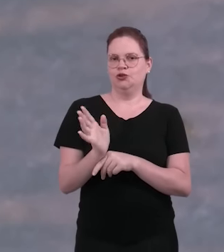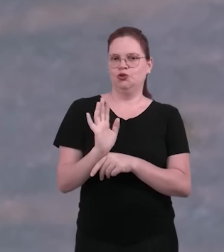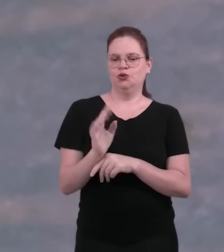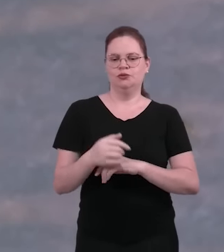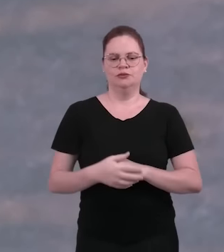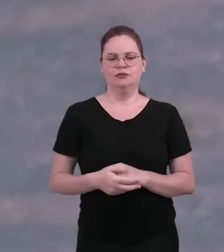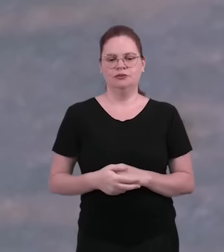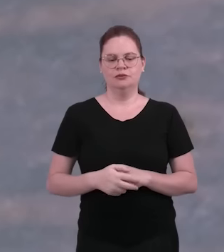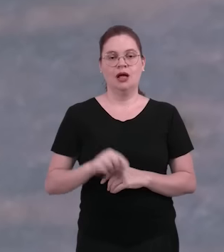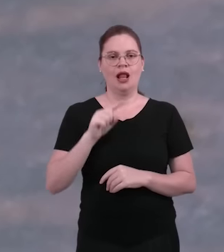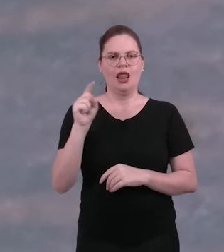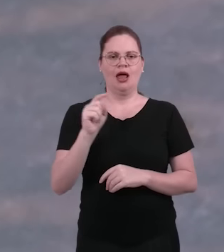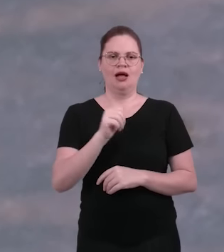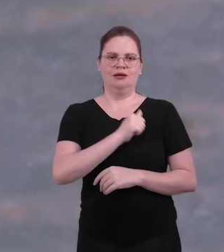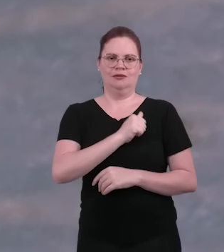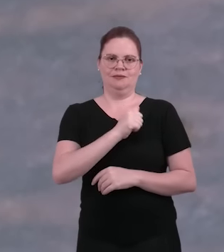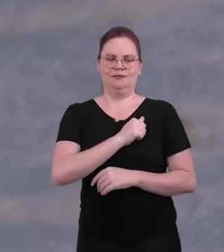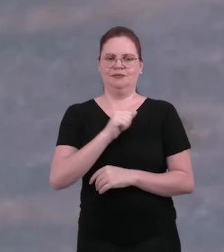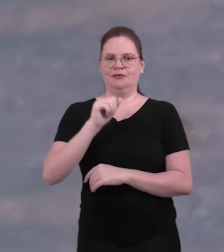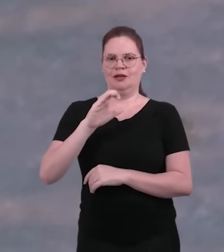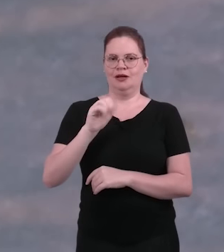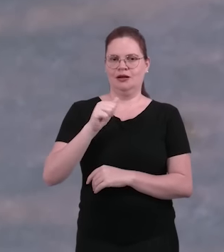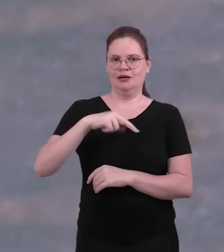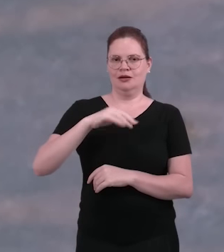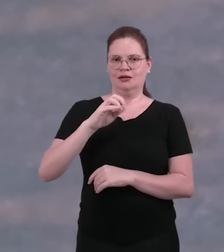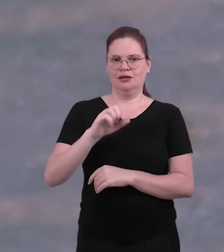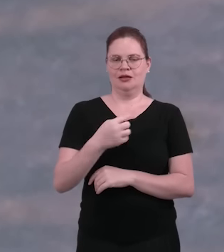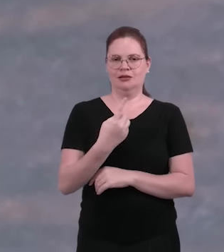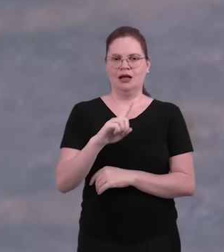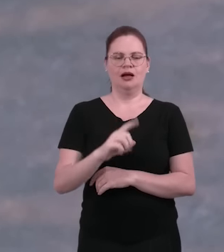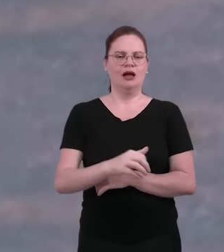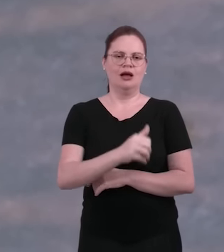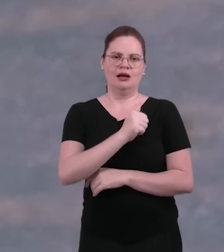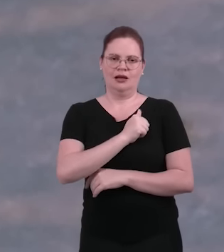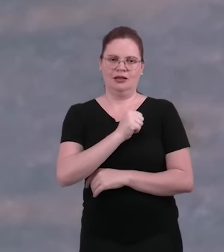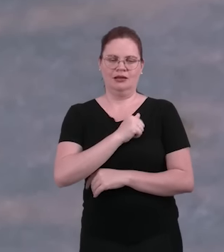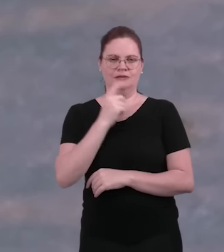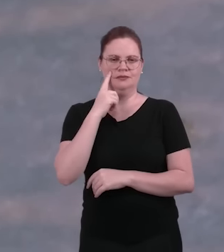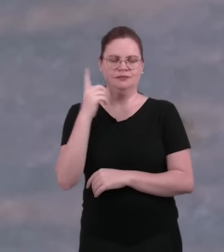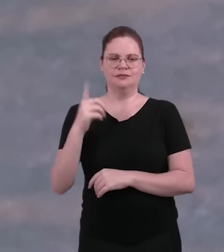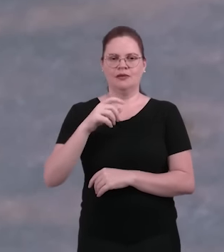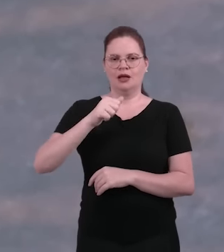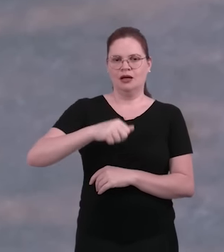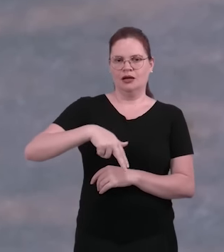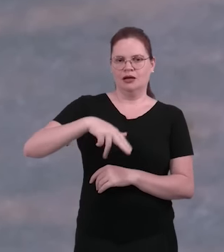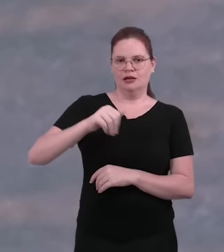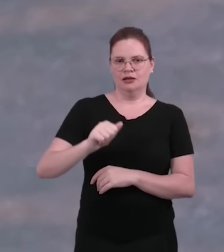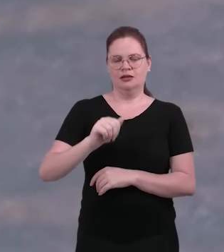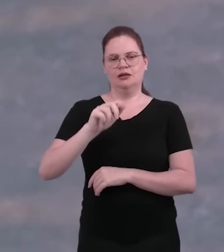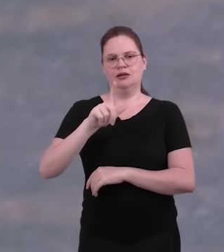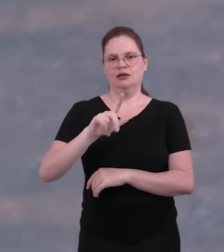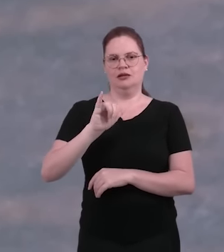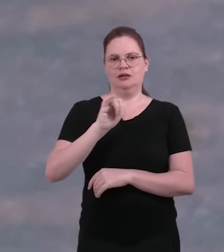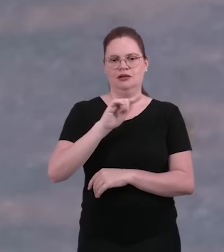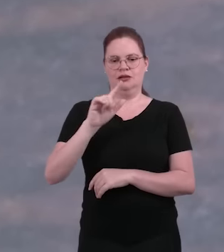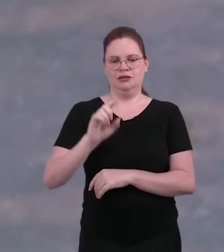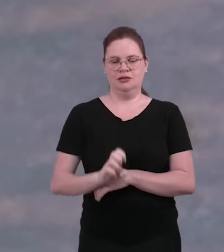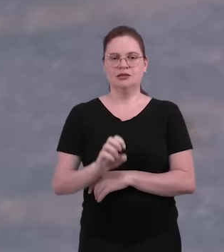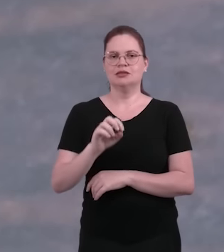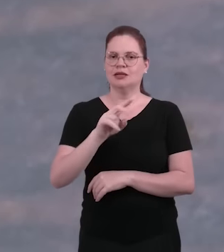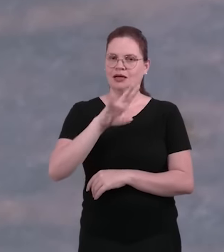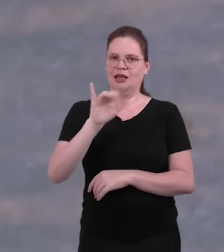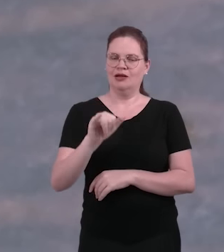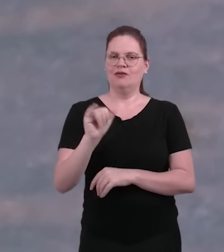vídeo do Canadá, da cidade de Toronto, no Canadá. E a nossa irmã Annalise